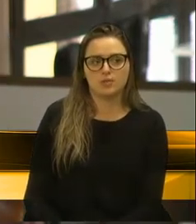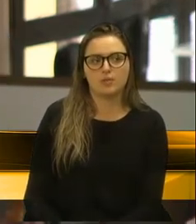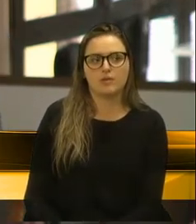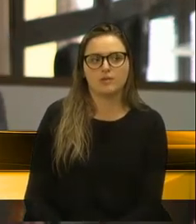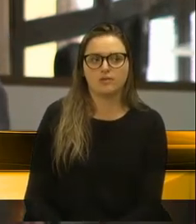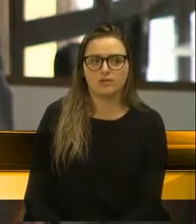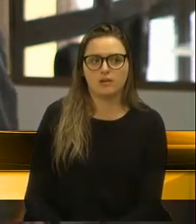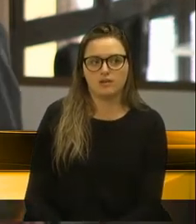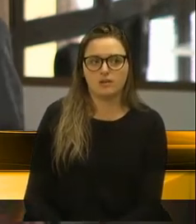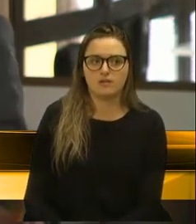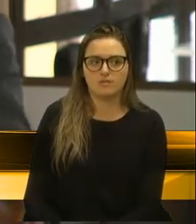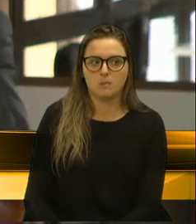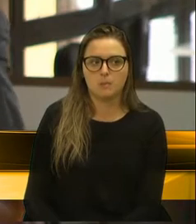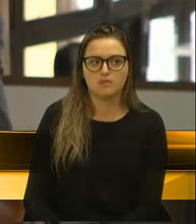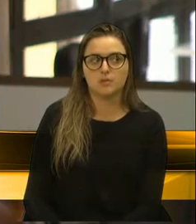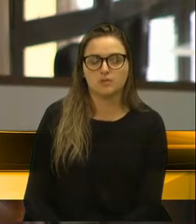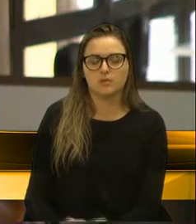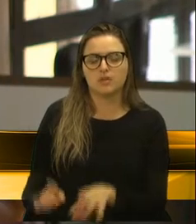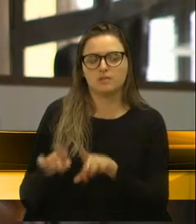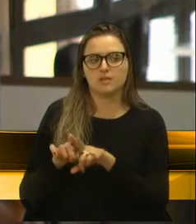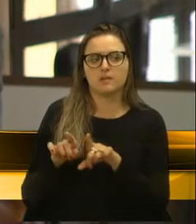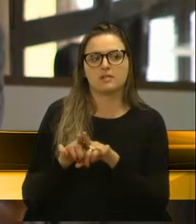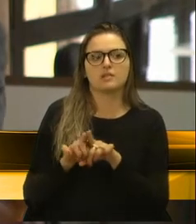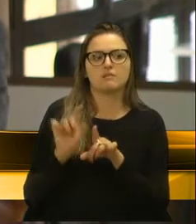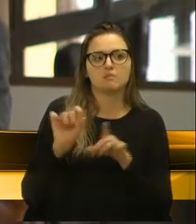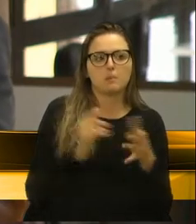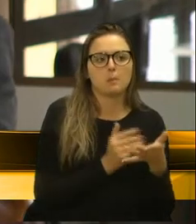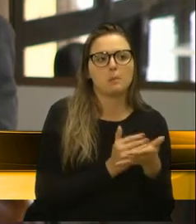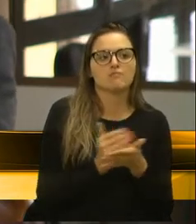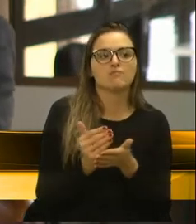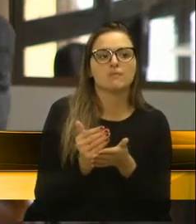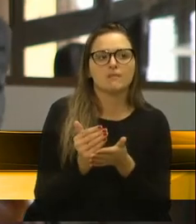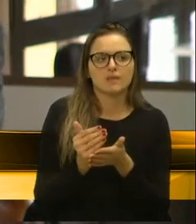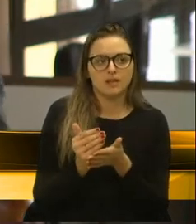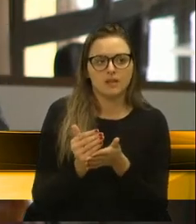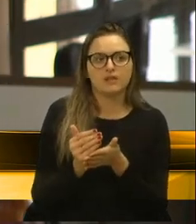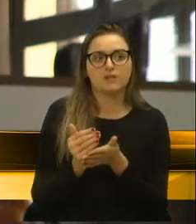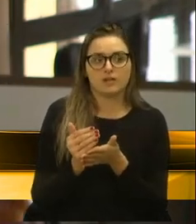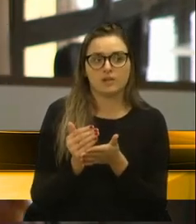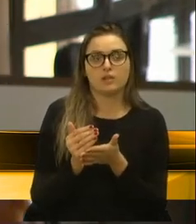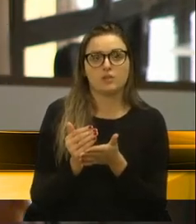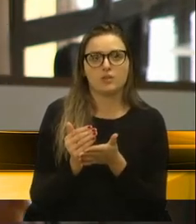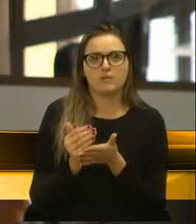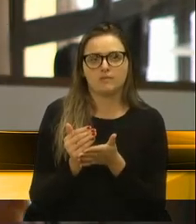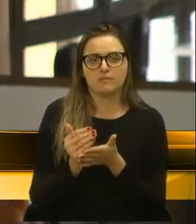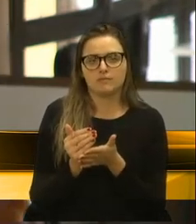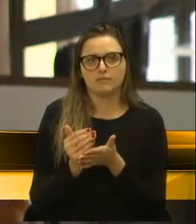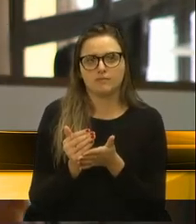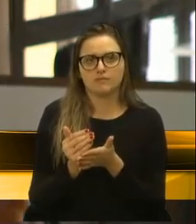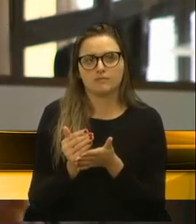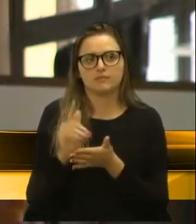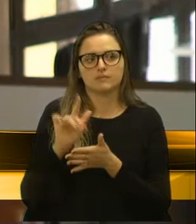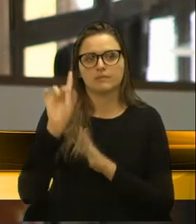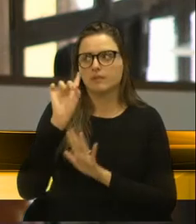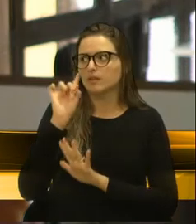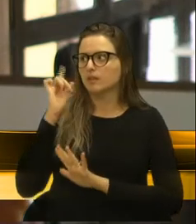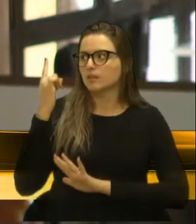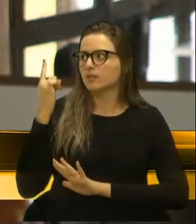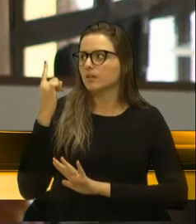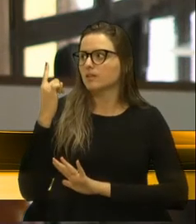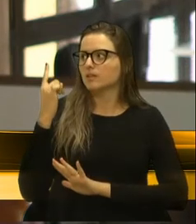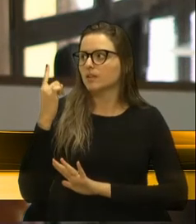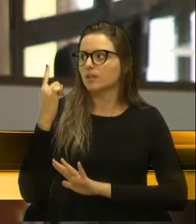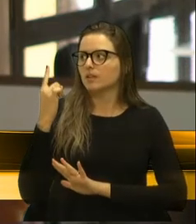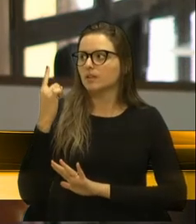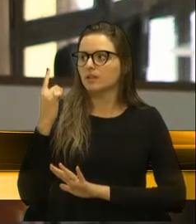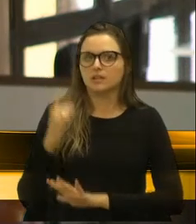os partidos, é ali que começa a ser gestado essa ideia